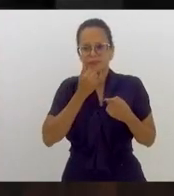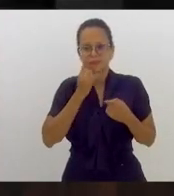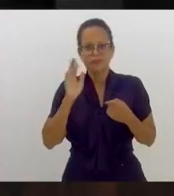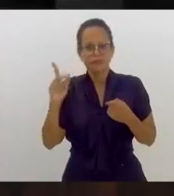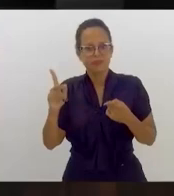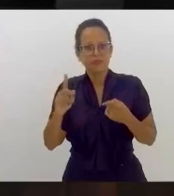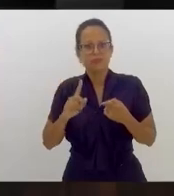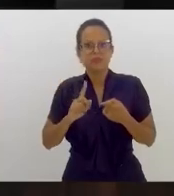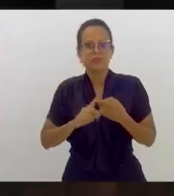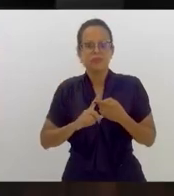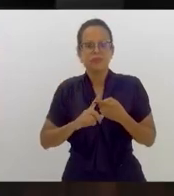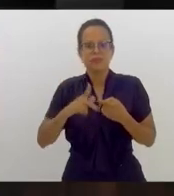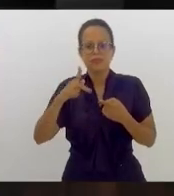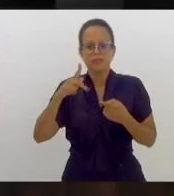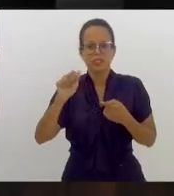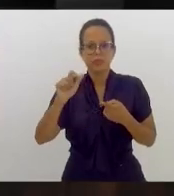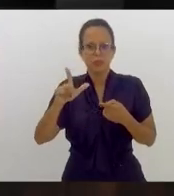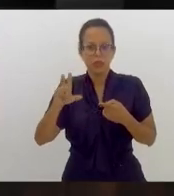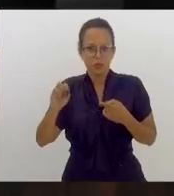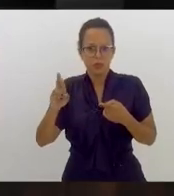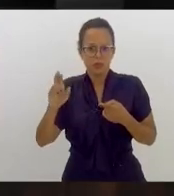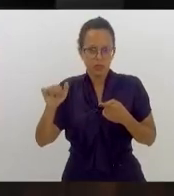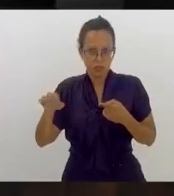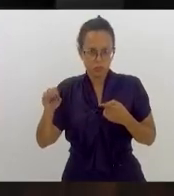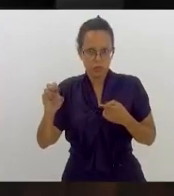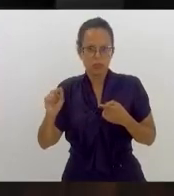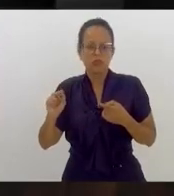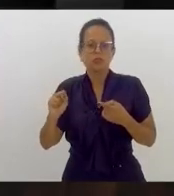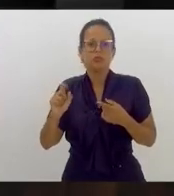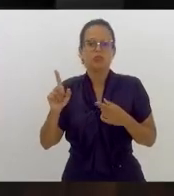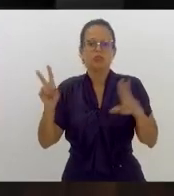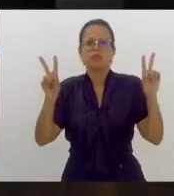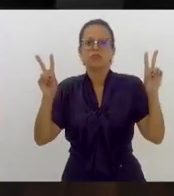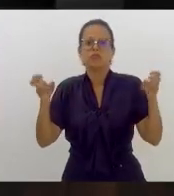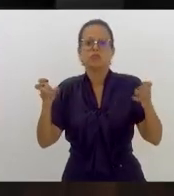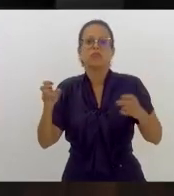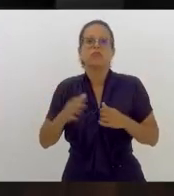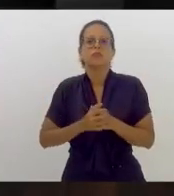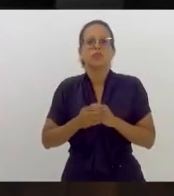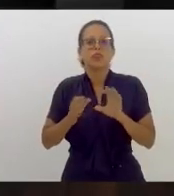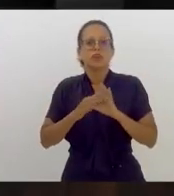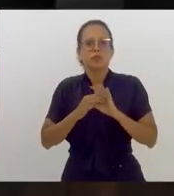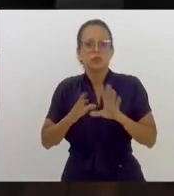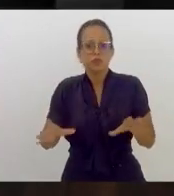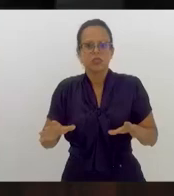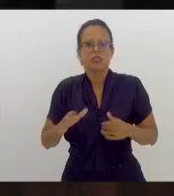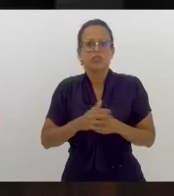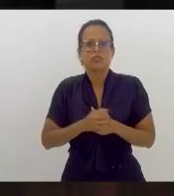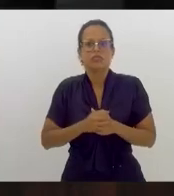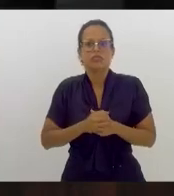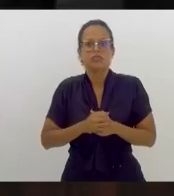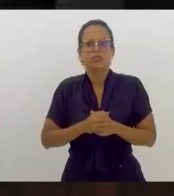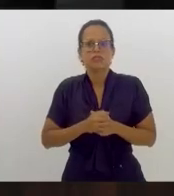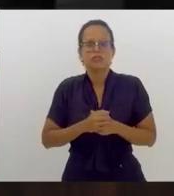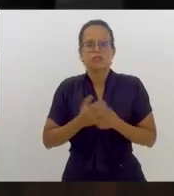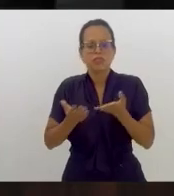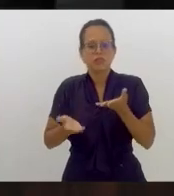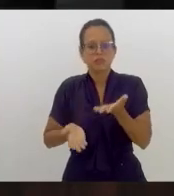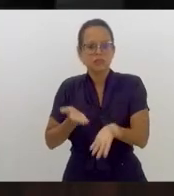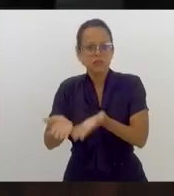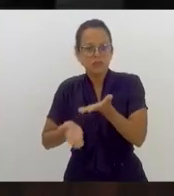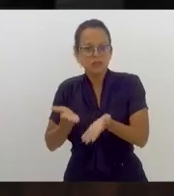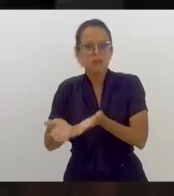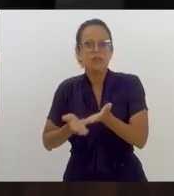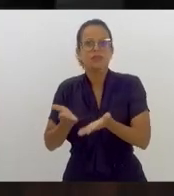de autoria do deputado Paulo Ramos, que autoriza a criação do Serviço Móvel de Atendimento de Urgência e Emergência Veterinária do Rio